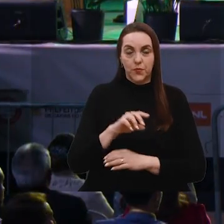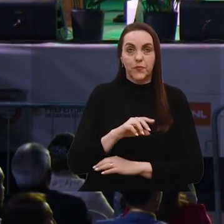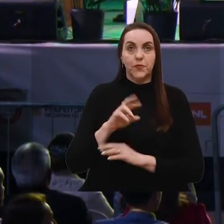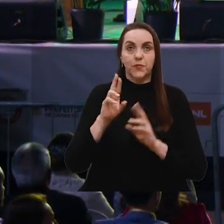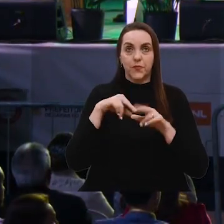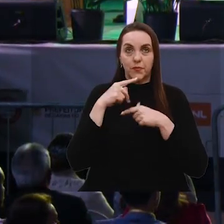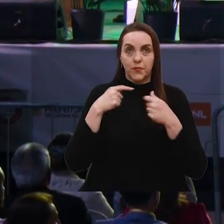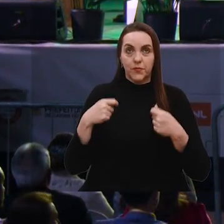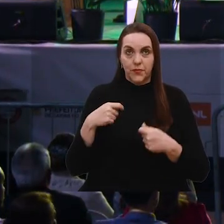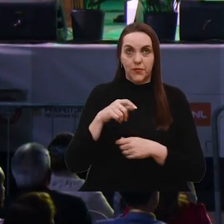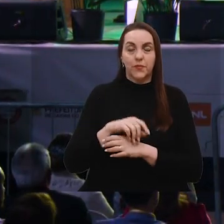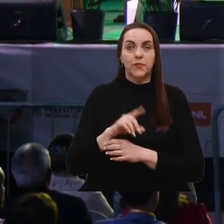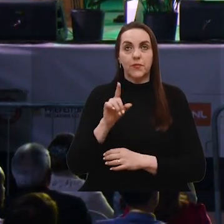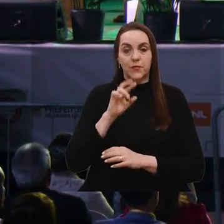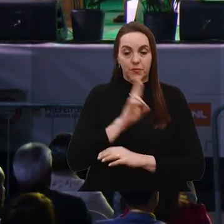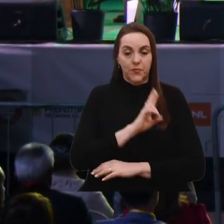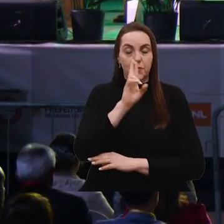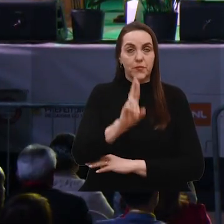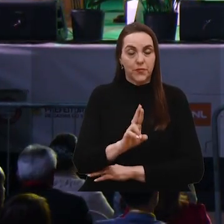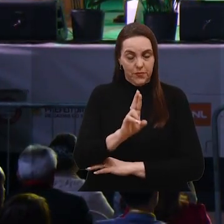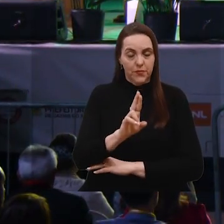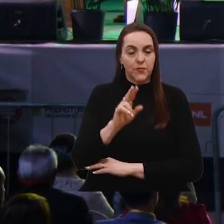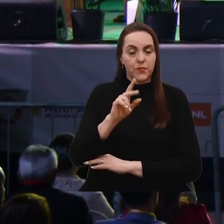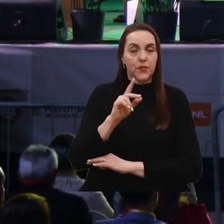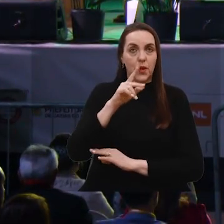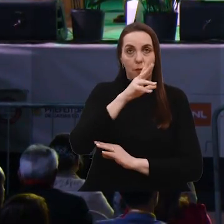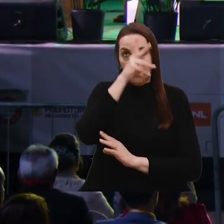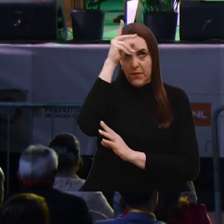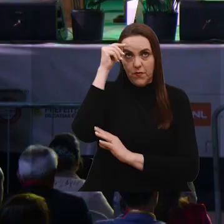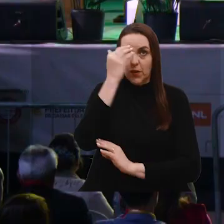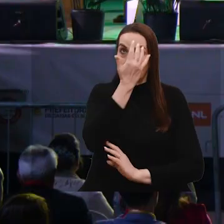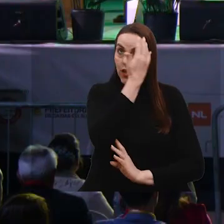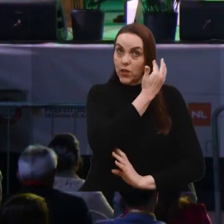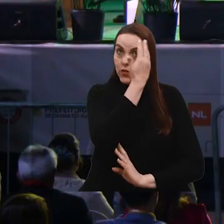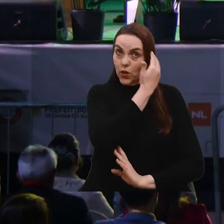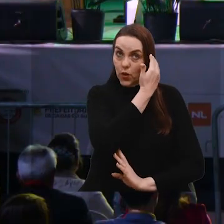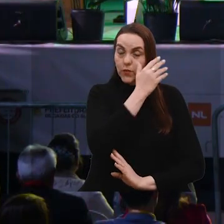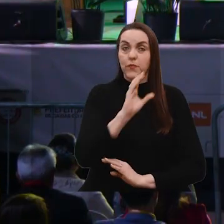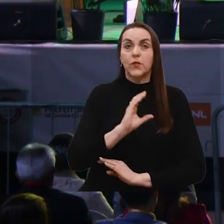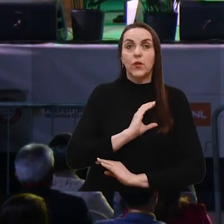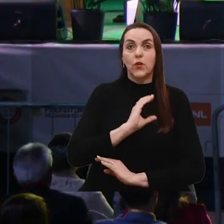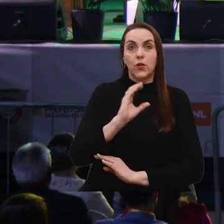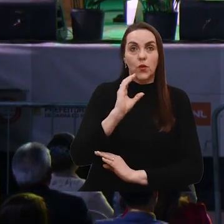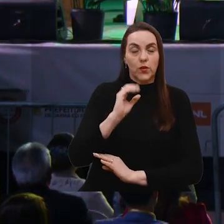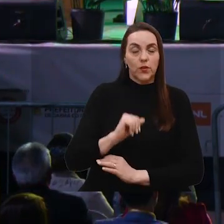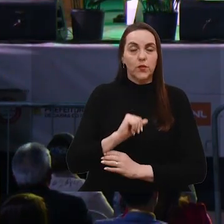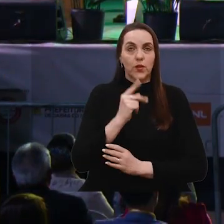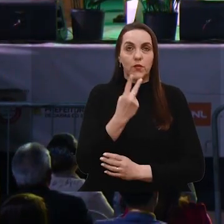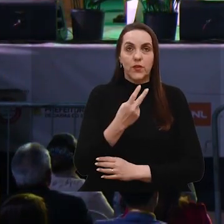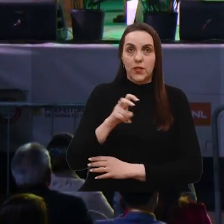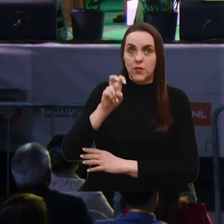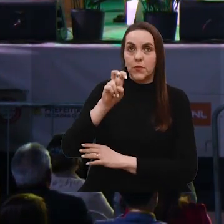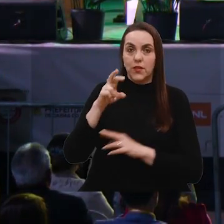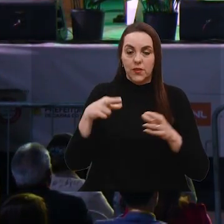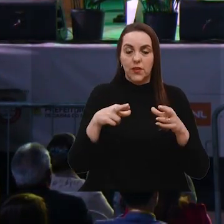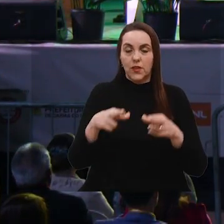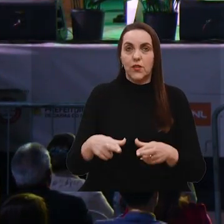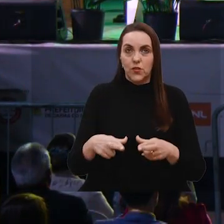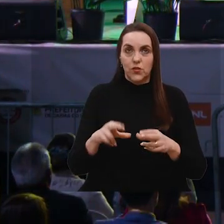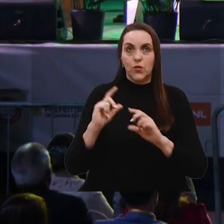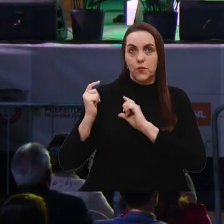de turismo, senhor Ricardo Daneluz, representando o prefeito Adilode Domênico, coordenador